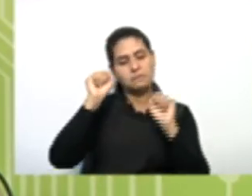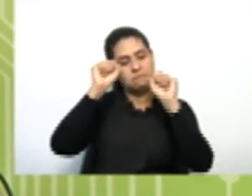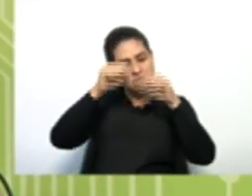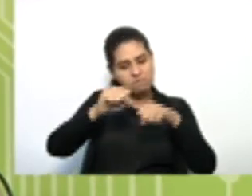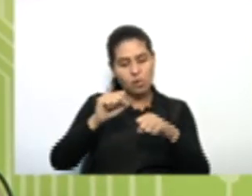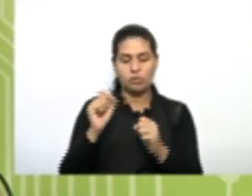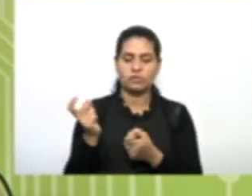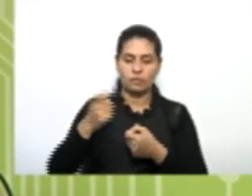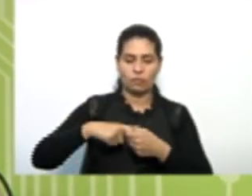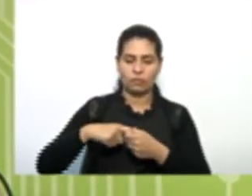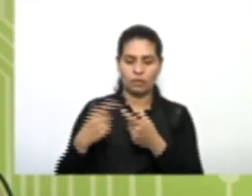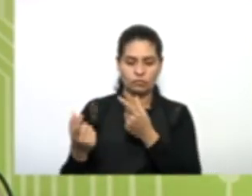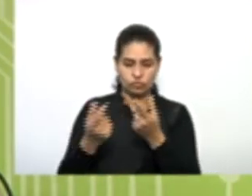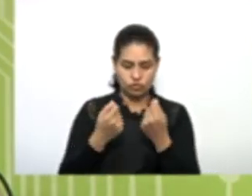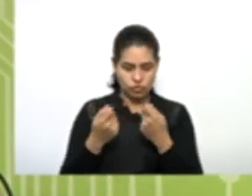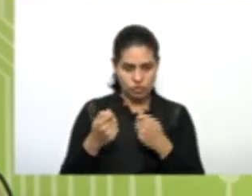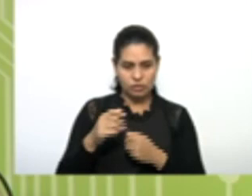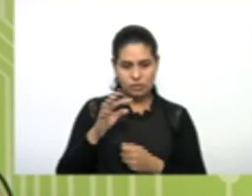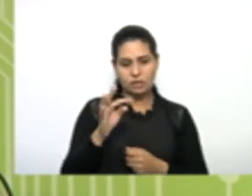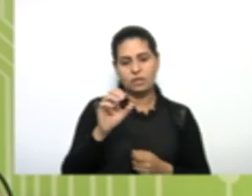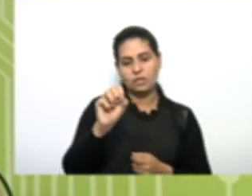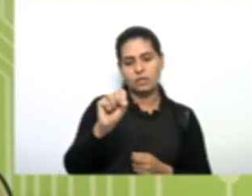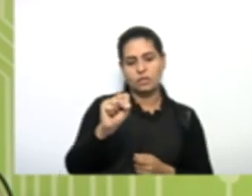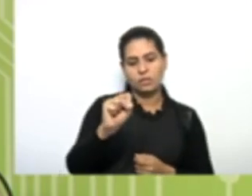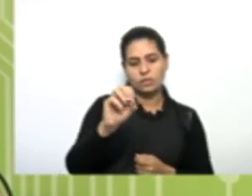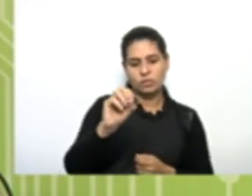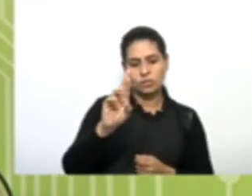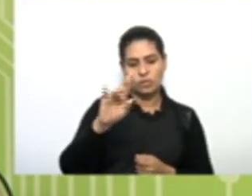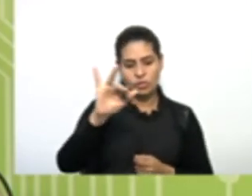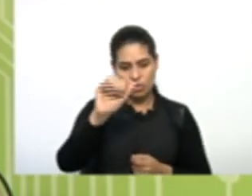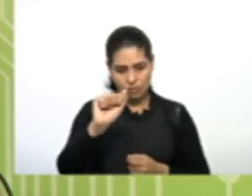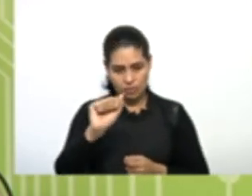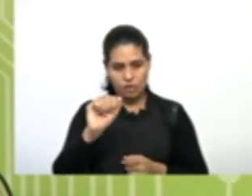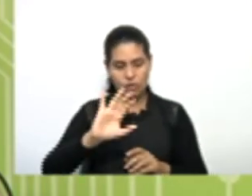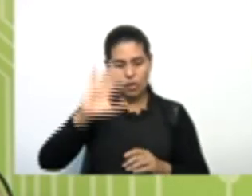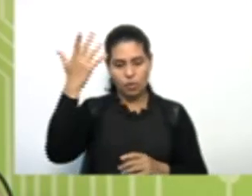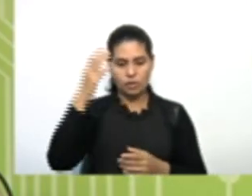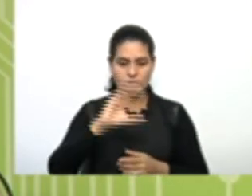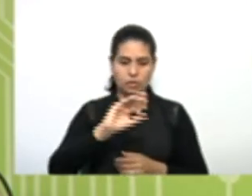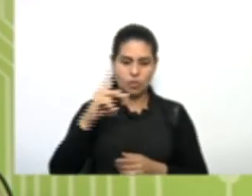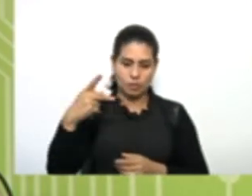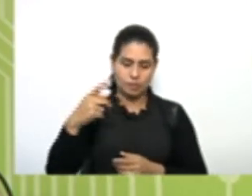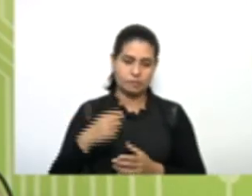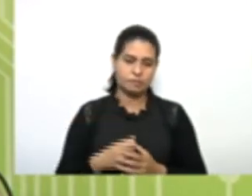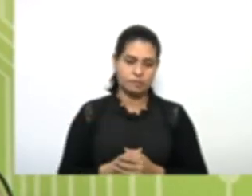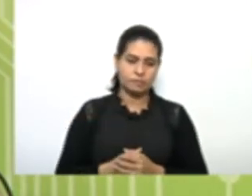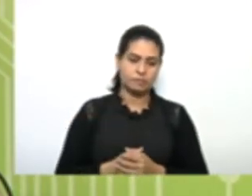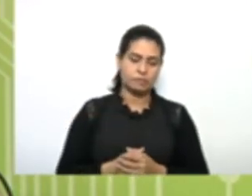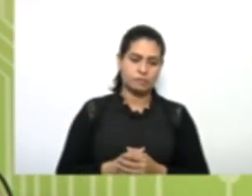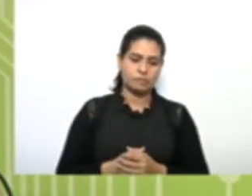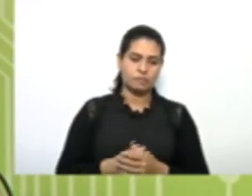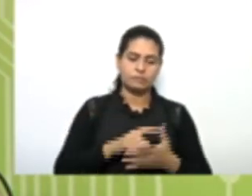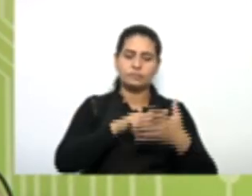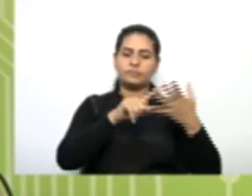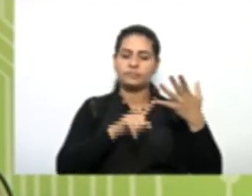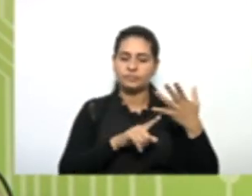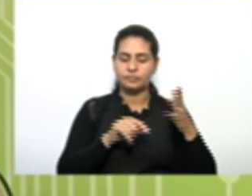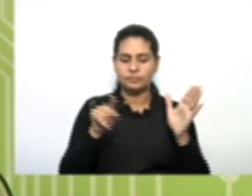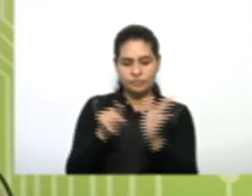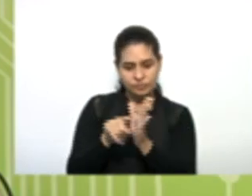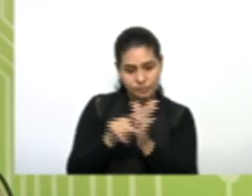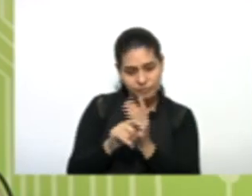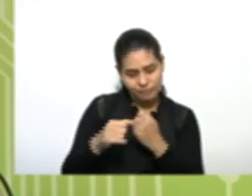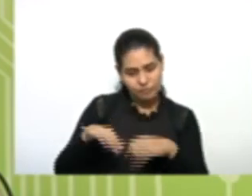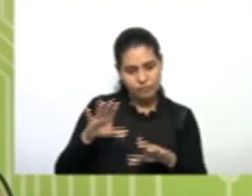pode ter a devolução do que nós chamamos de sobra, que é o que acontece nas cooperativas, tá? Essas foram 4 perguntas que nós preparamos